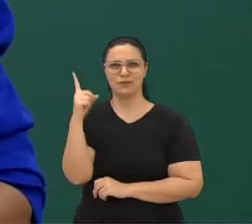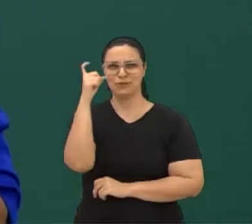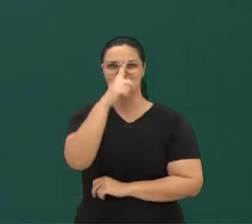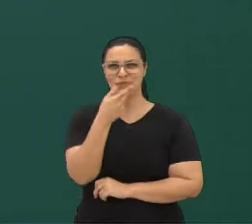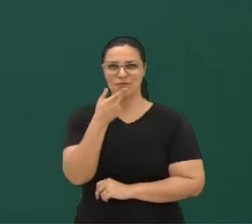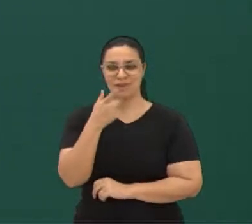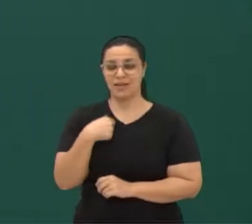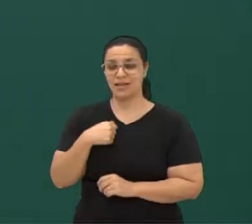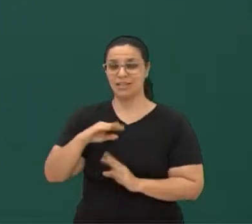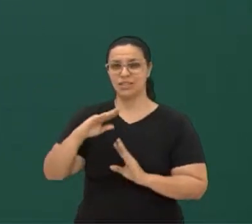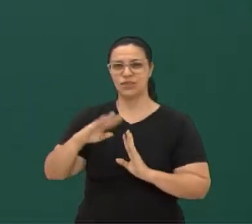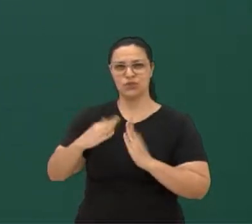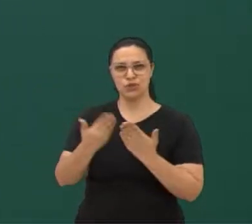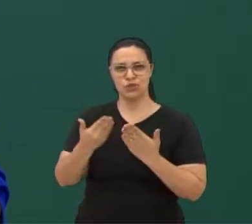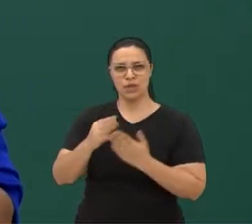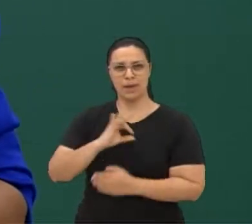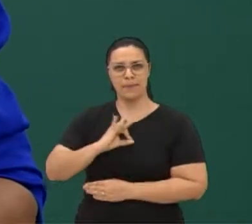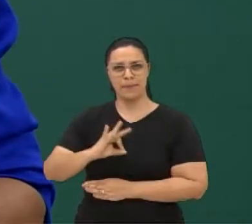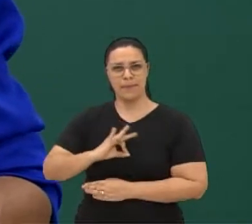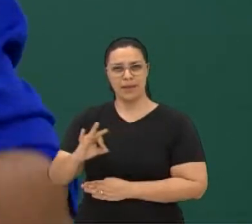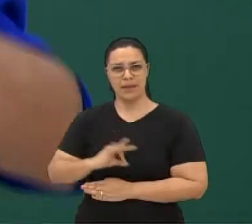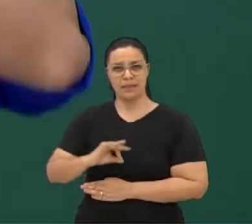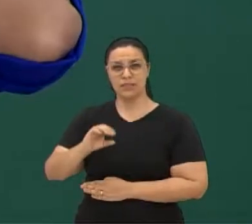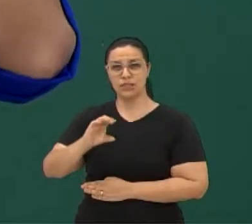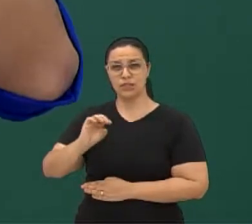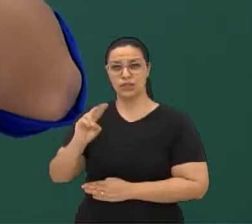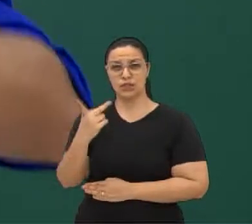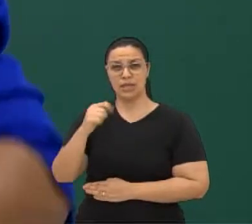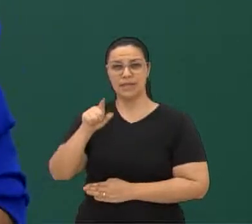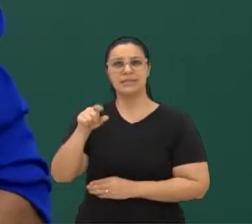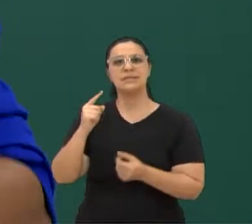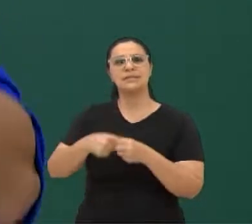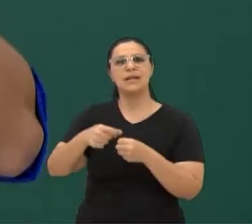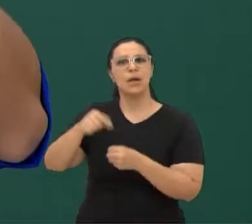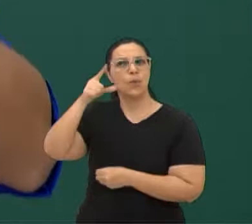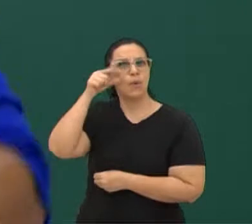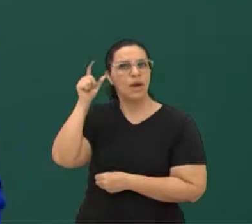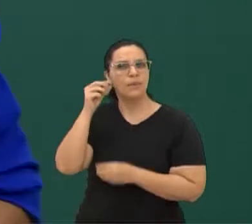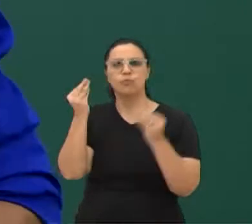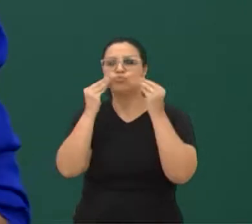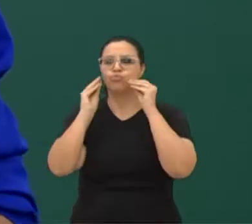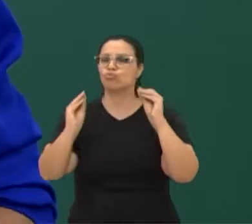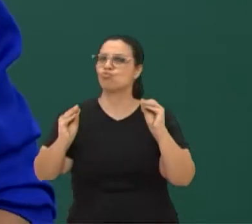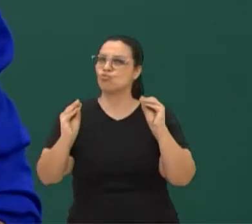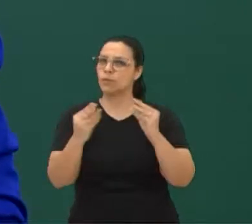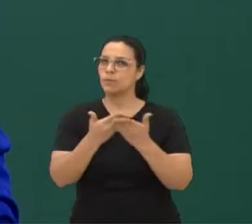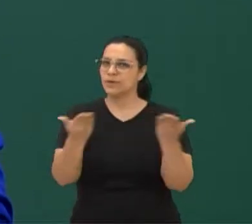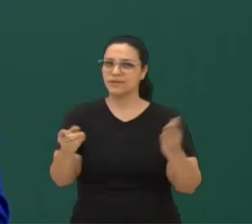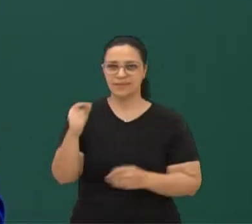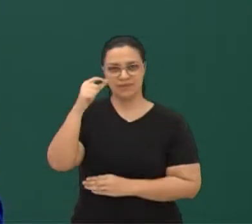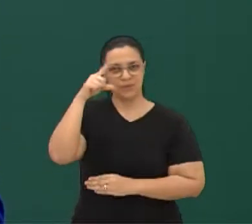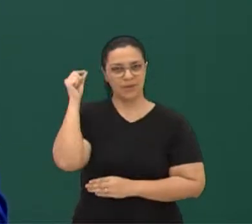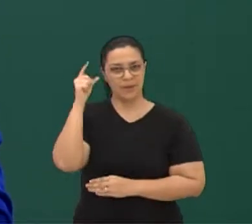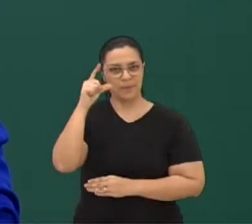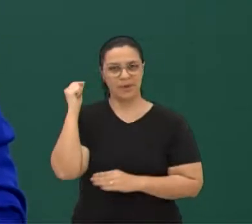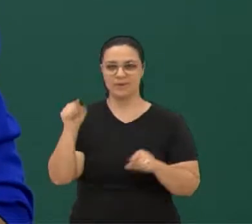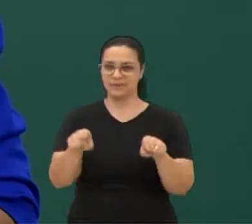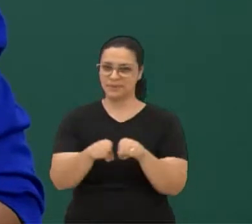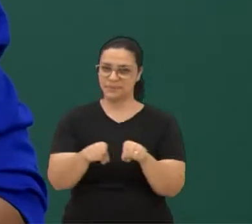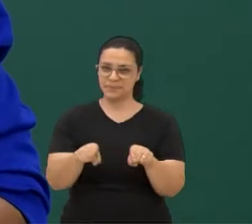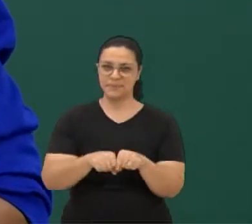do Colégio Estadual Padre Chagas de Guarapuava o povo de Guarapuava aí ó que esses um beijão pra galera de Guarapuava